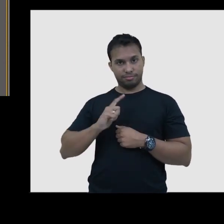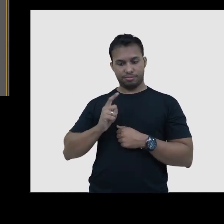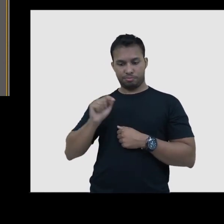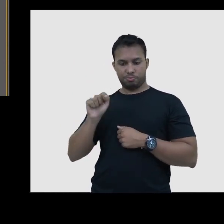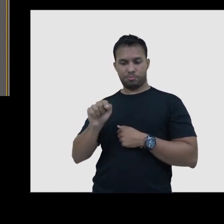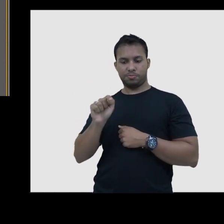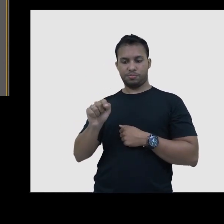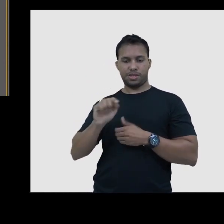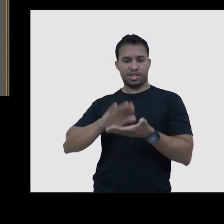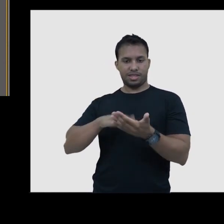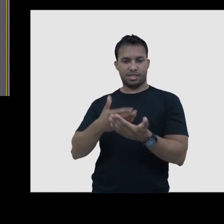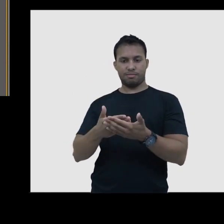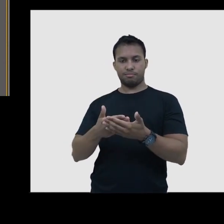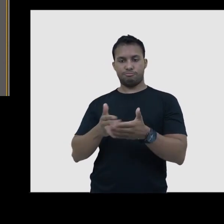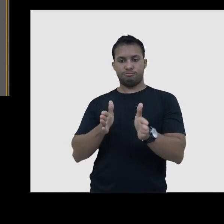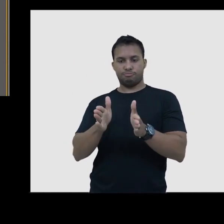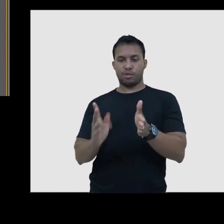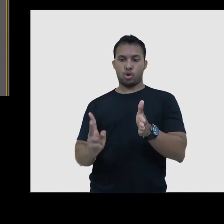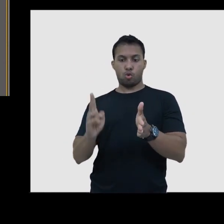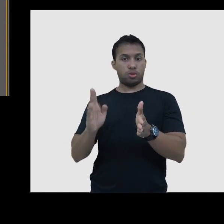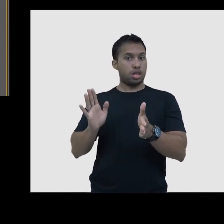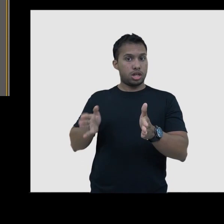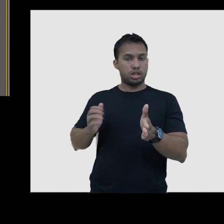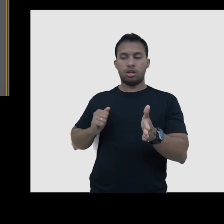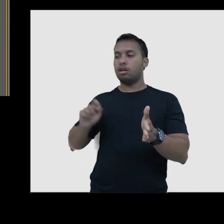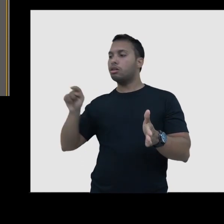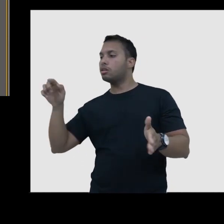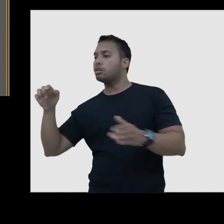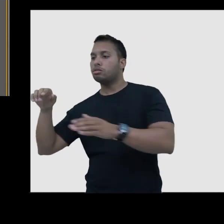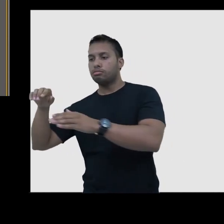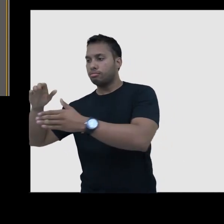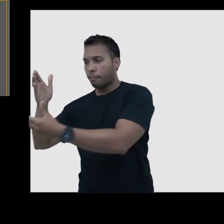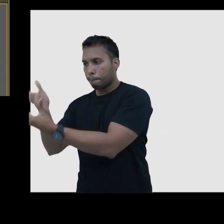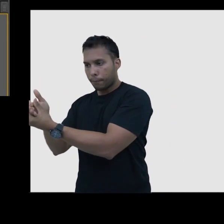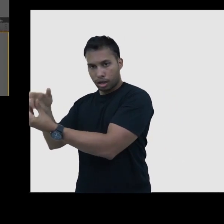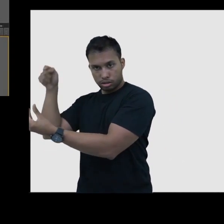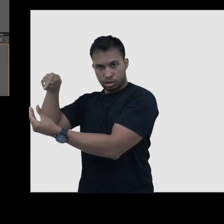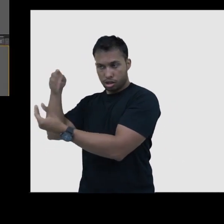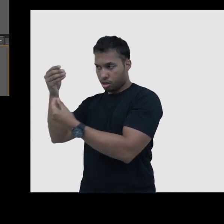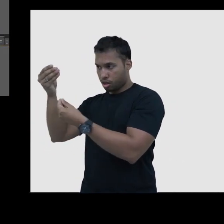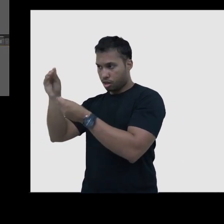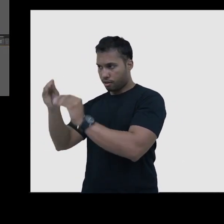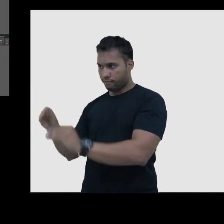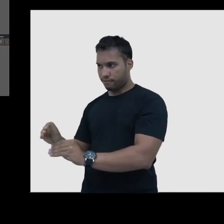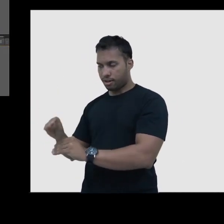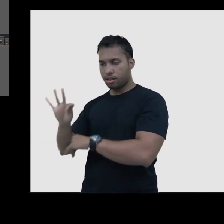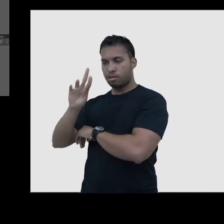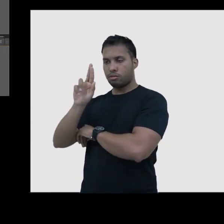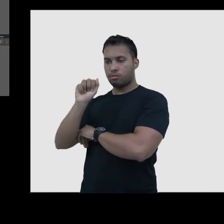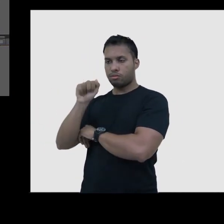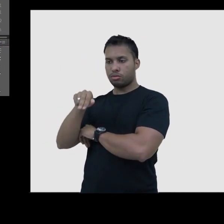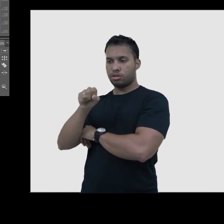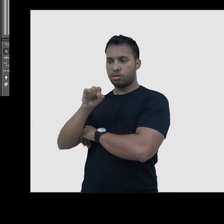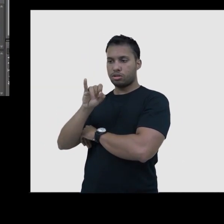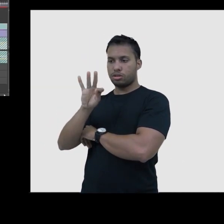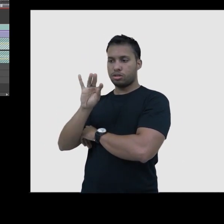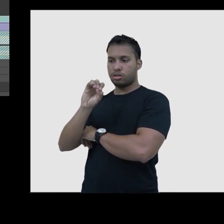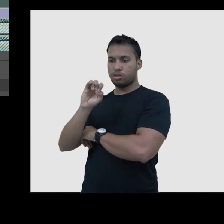aqui apagar o que eu digitei. Vou lá na pasta de efeitos de transição.